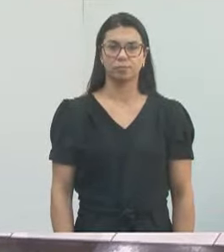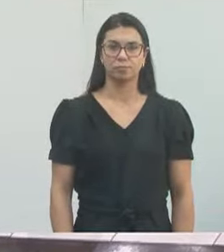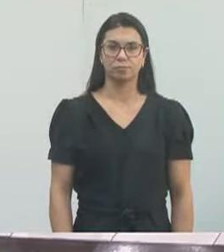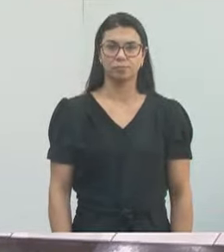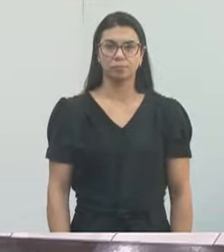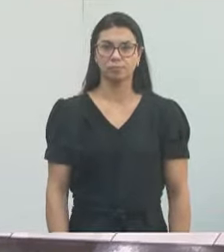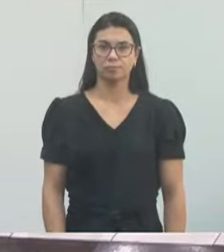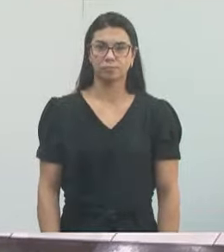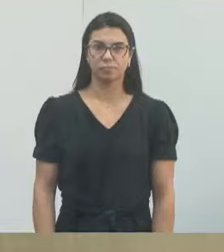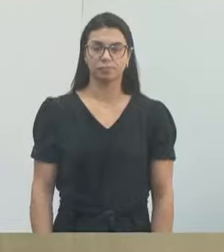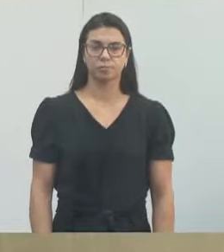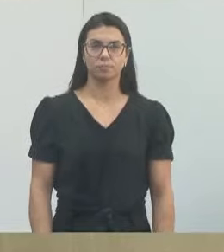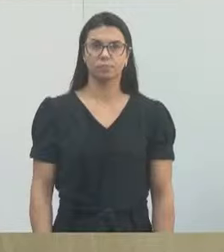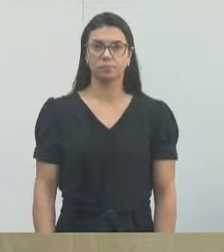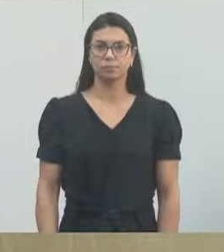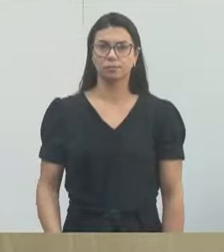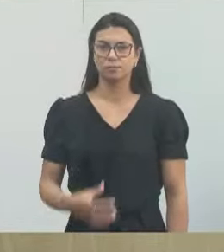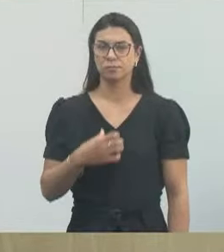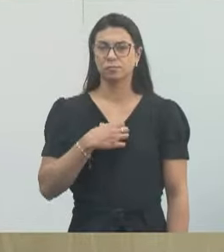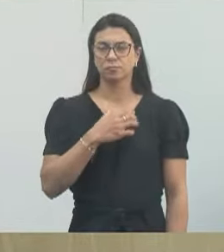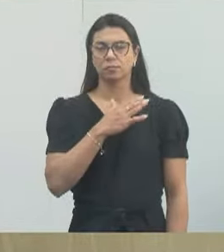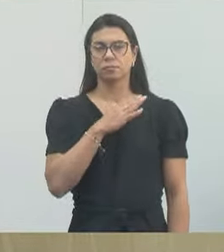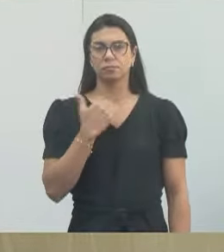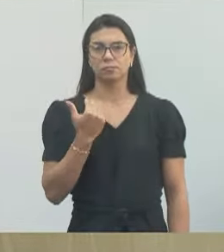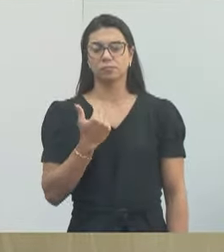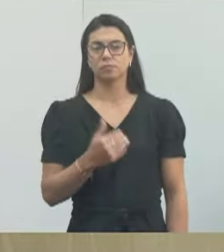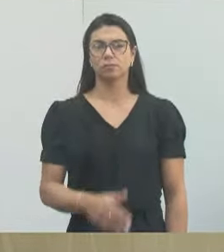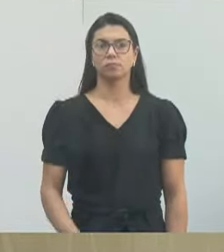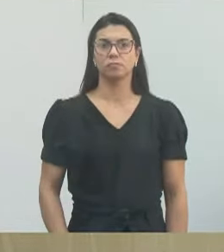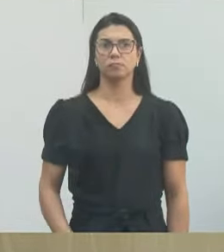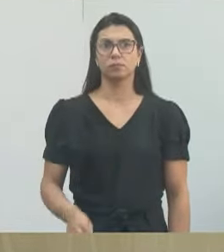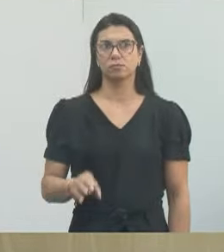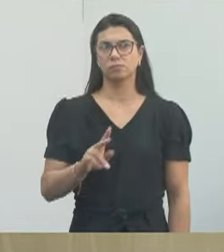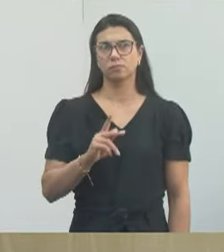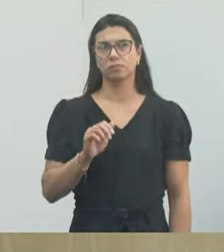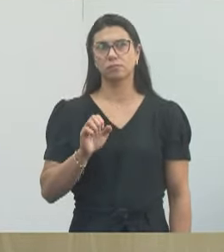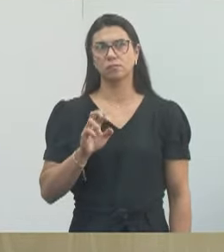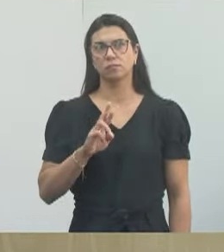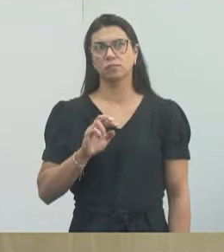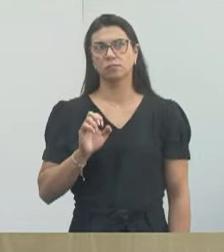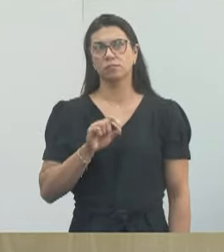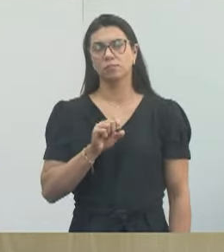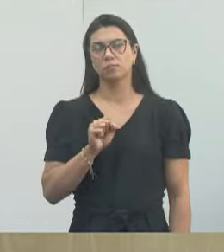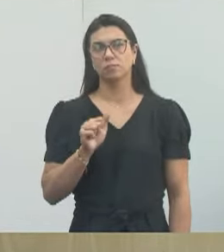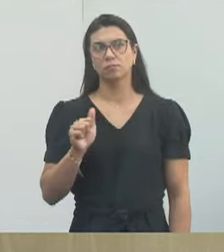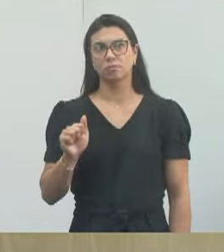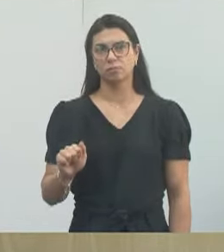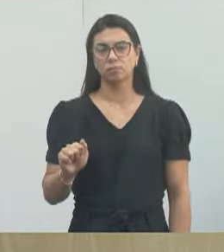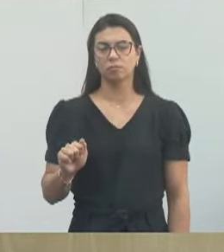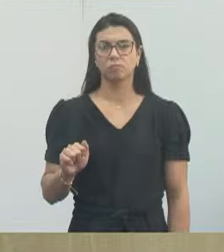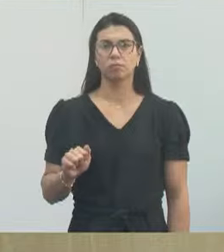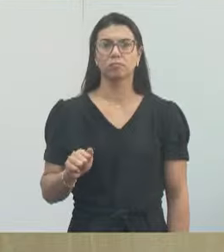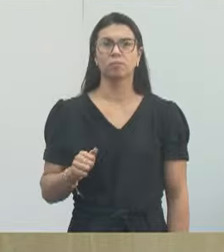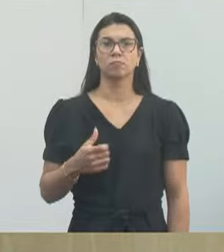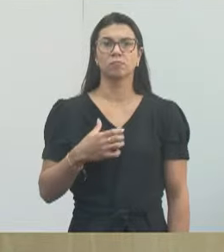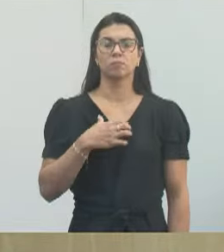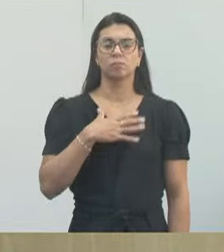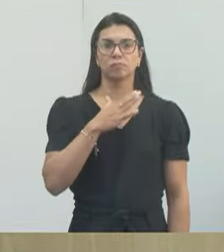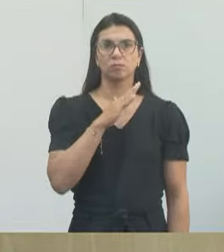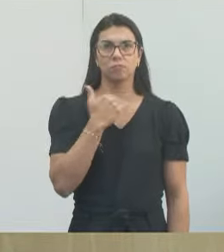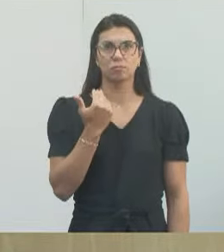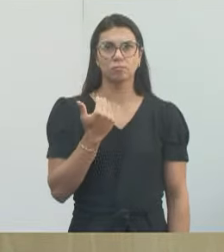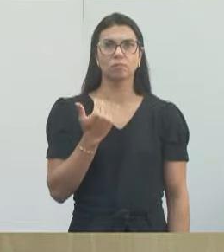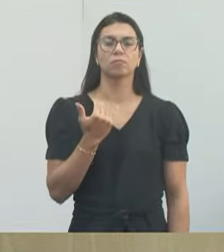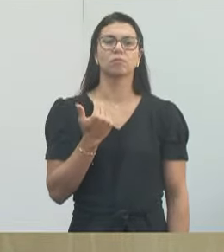vereadores voto pesar pelo falecimento de Teresa de Moura Celestino jadar voto formulado